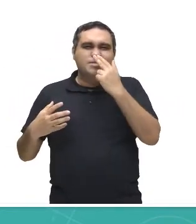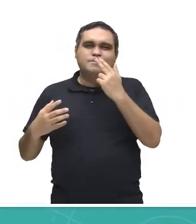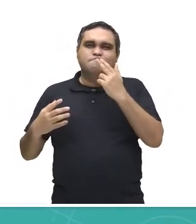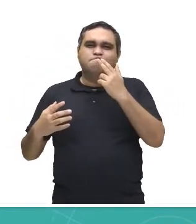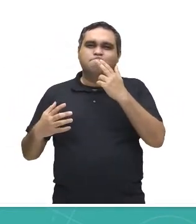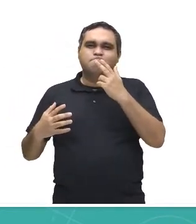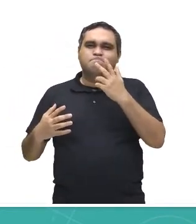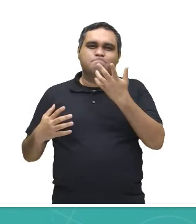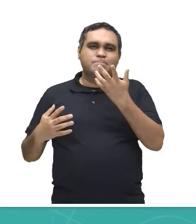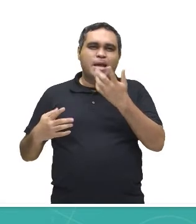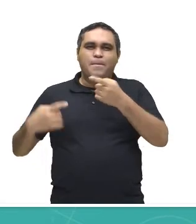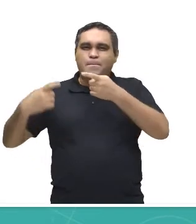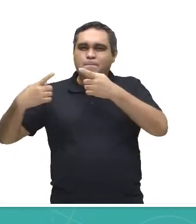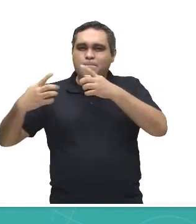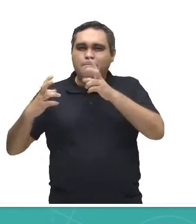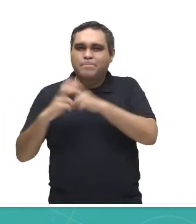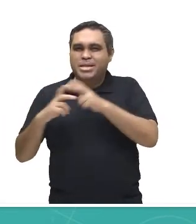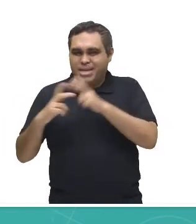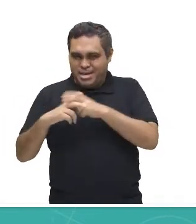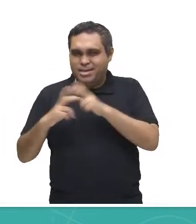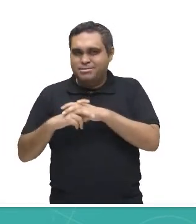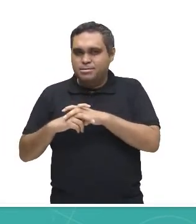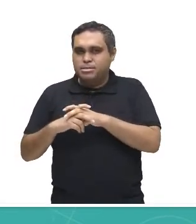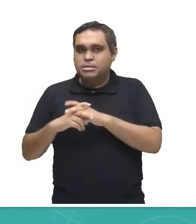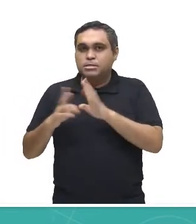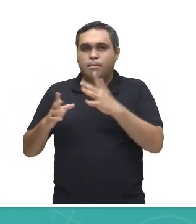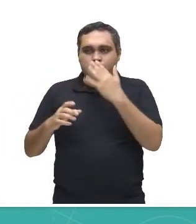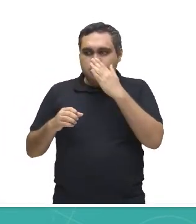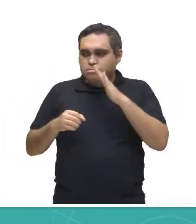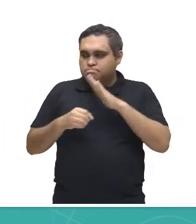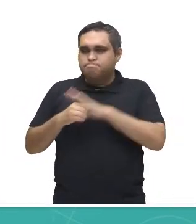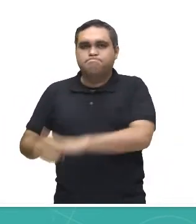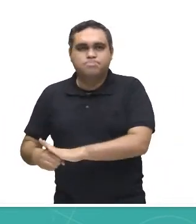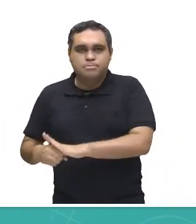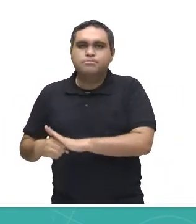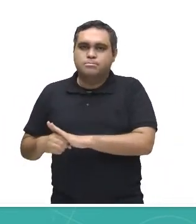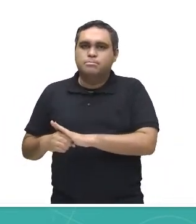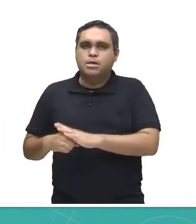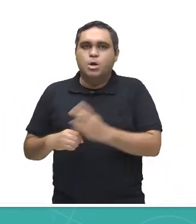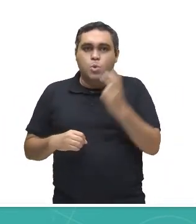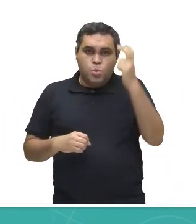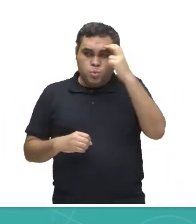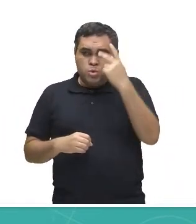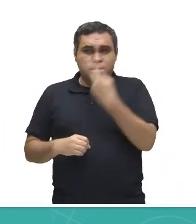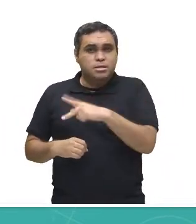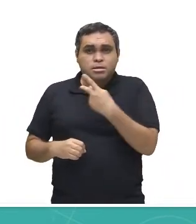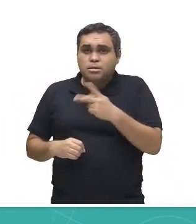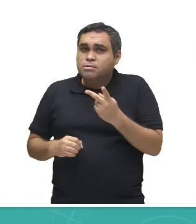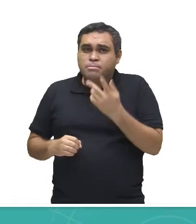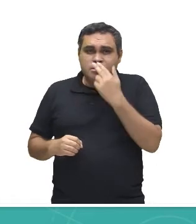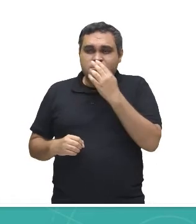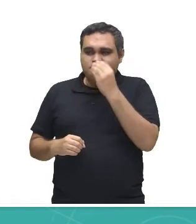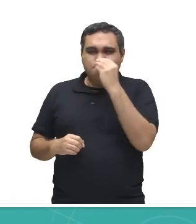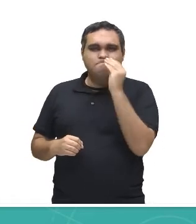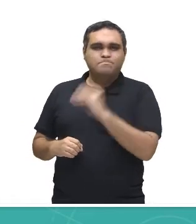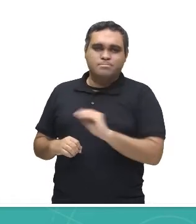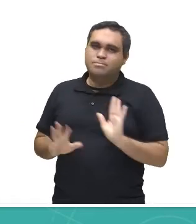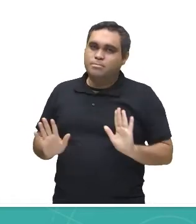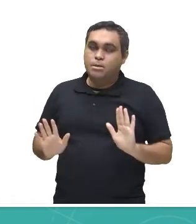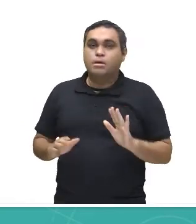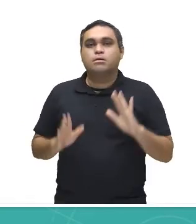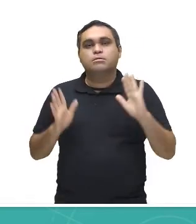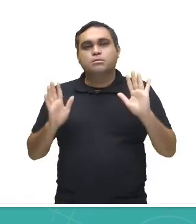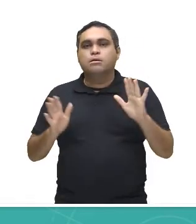a gente vê que essa cultura dos povos africanos é totalmente desrespeitada. E a gente vai agora se voltar para a dominação